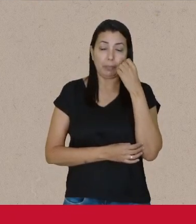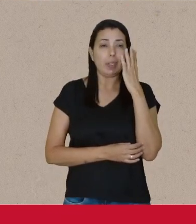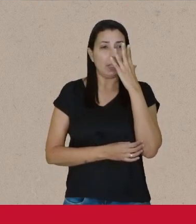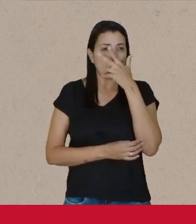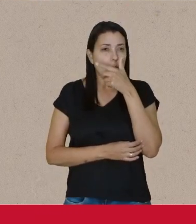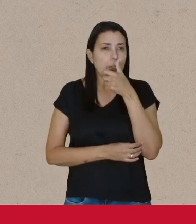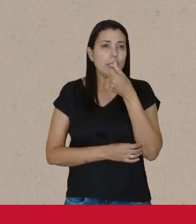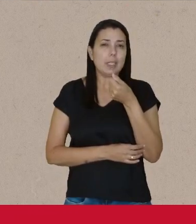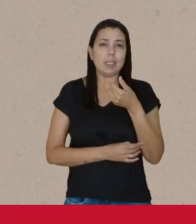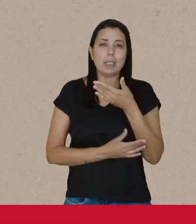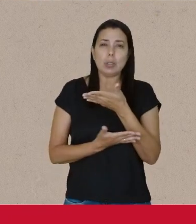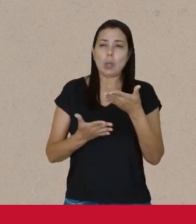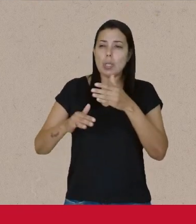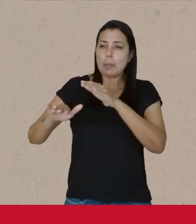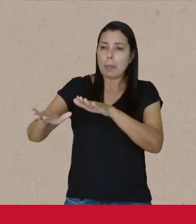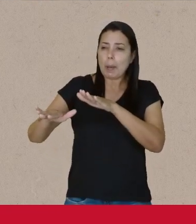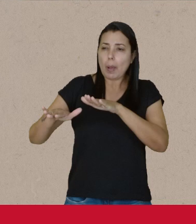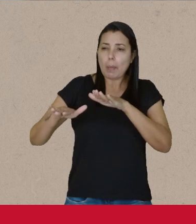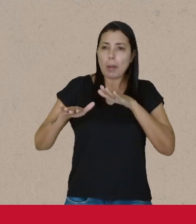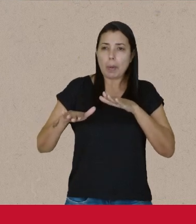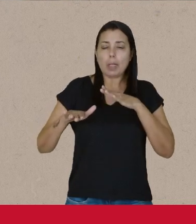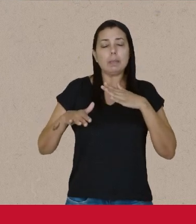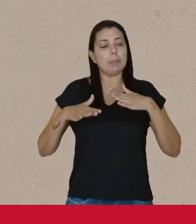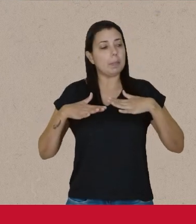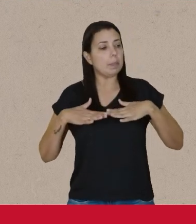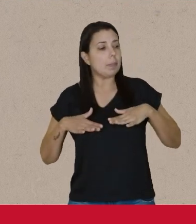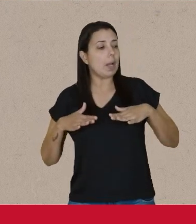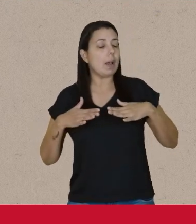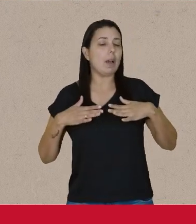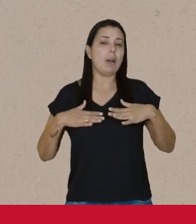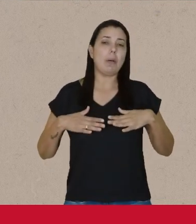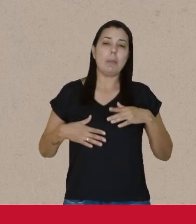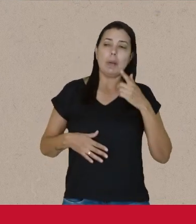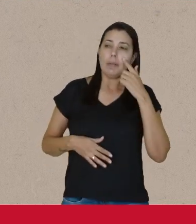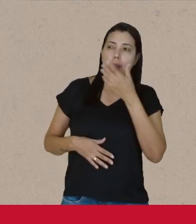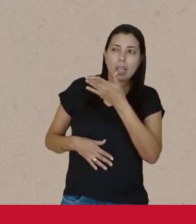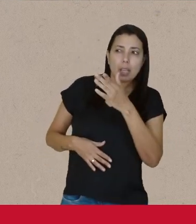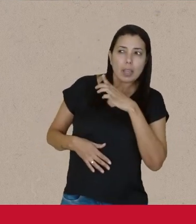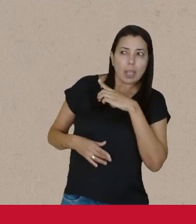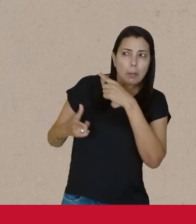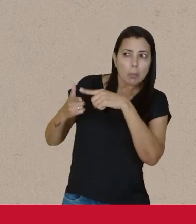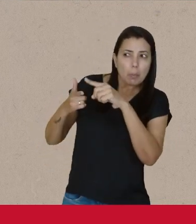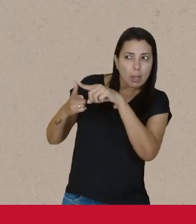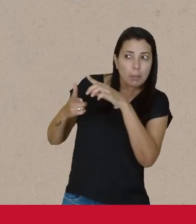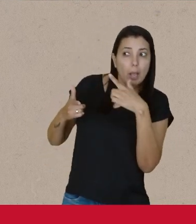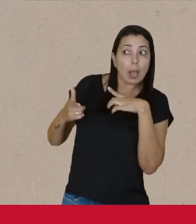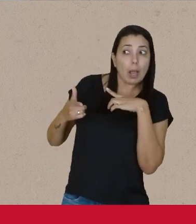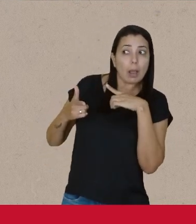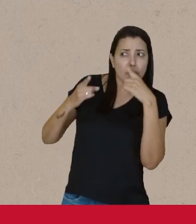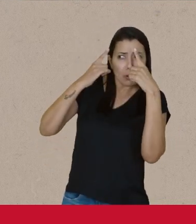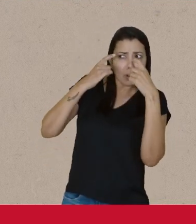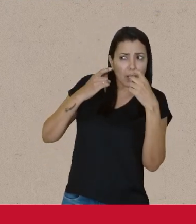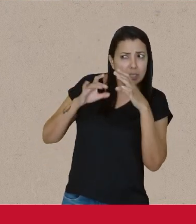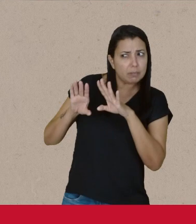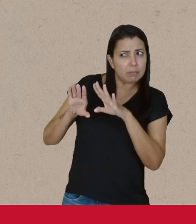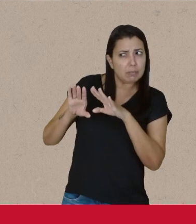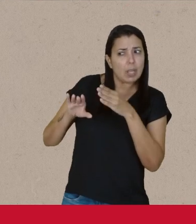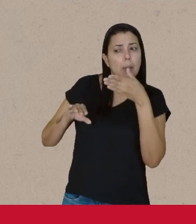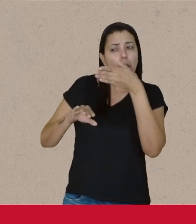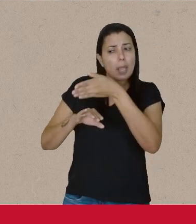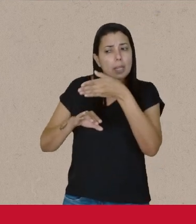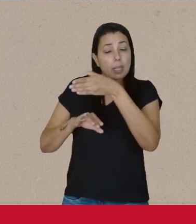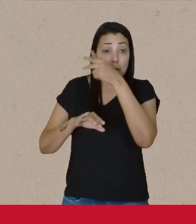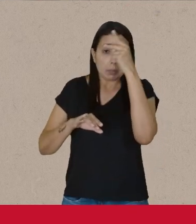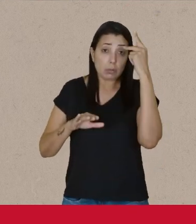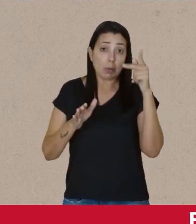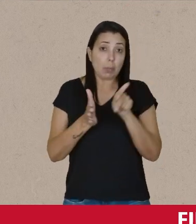né, Zé? Todas as manifestações têm sido pacíficas. Quando a gente vê que tem algum problema, algum ato violento, são infiltrados ou é